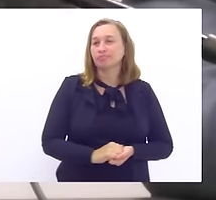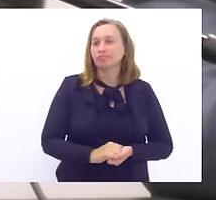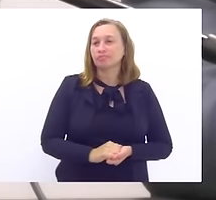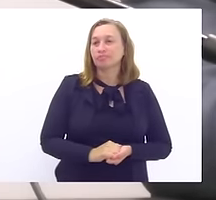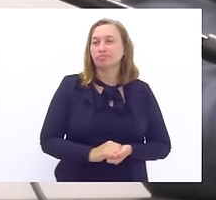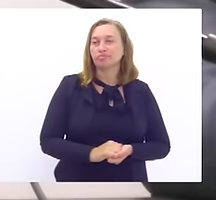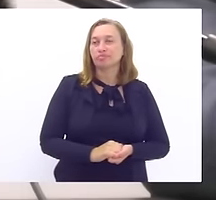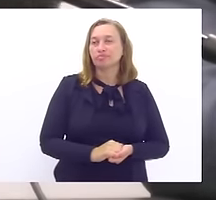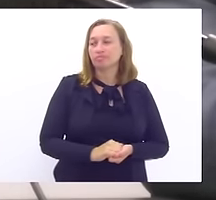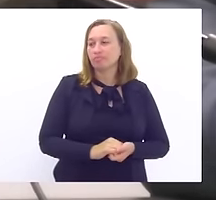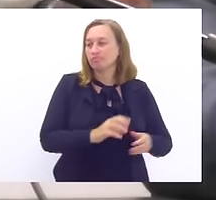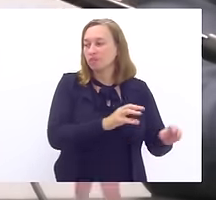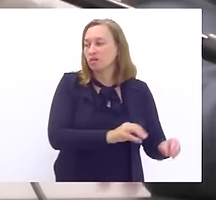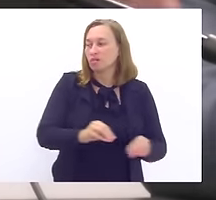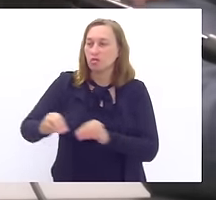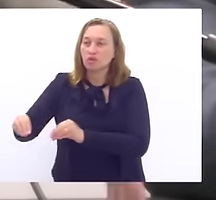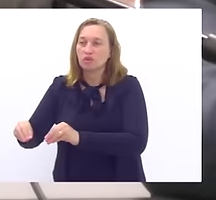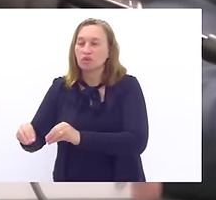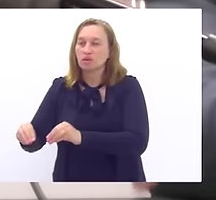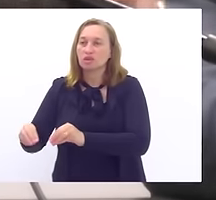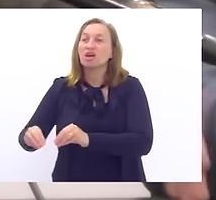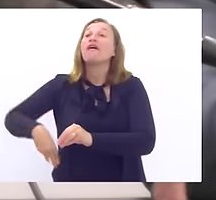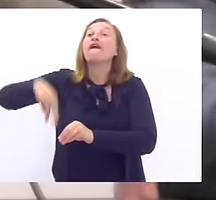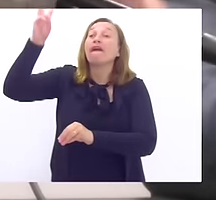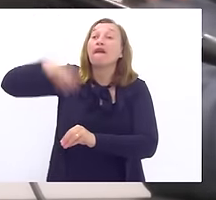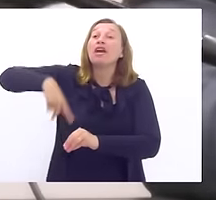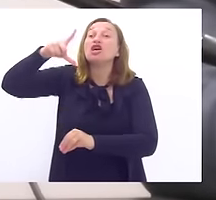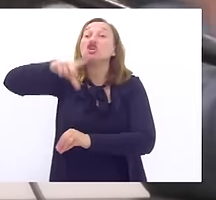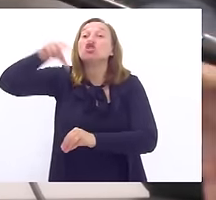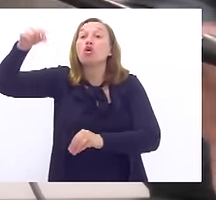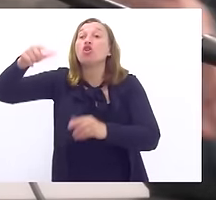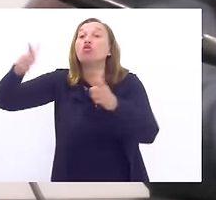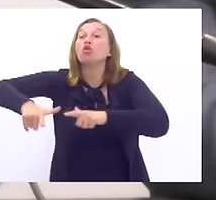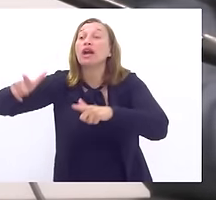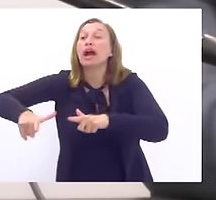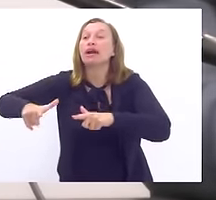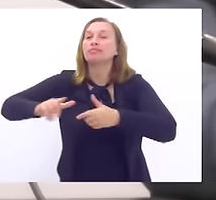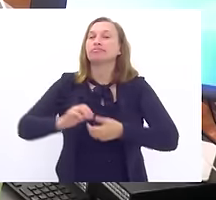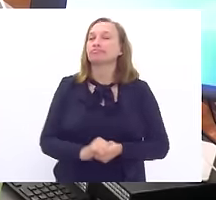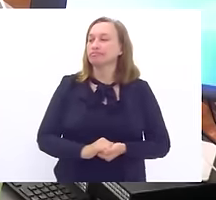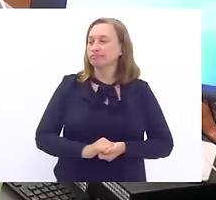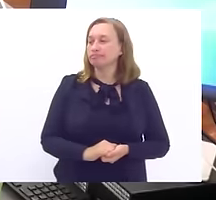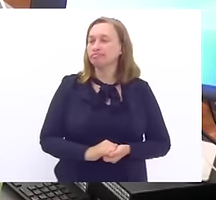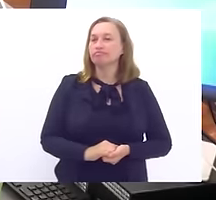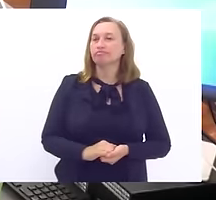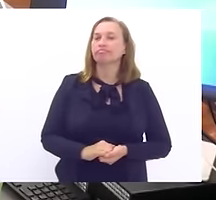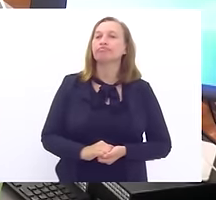veículo o parceiro pede que estão Gostaria de saber quem toma essa decisão naquele momento